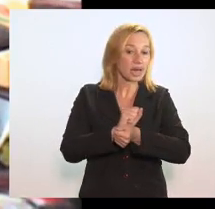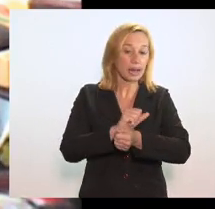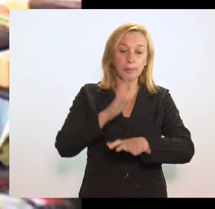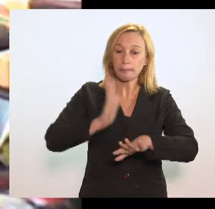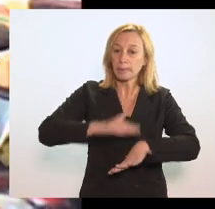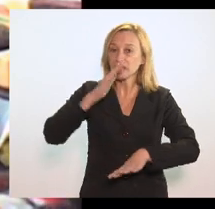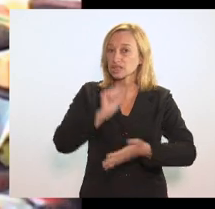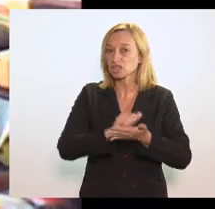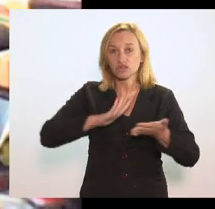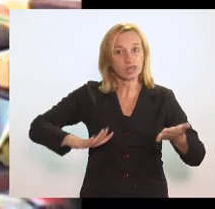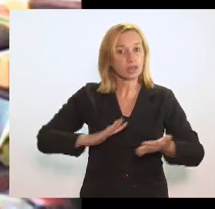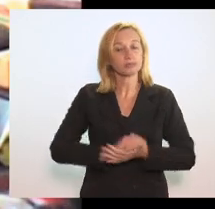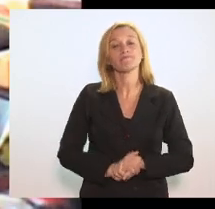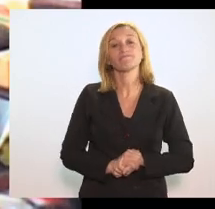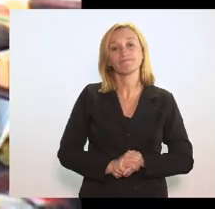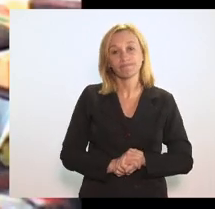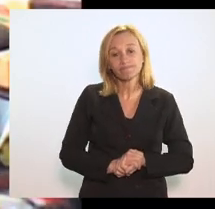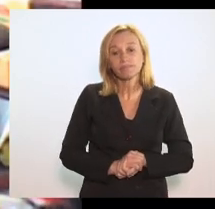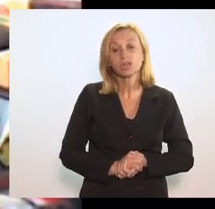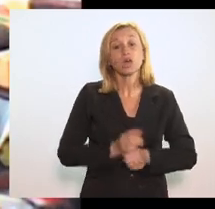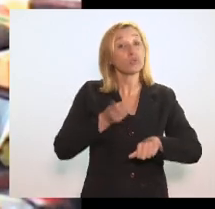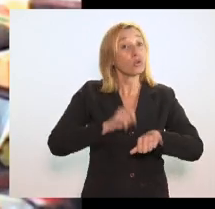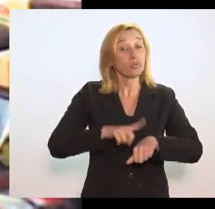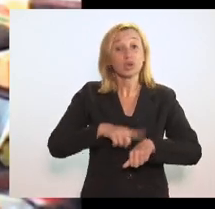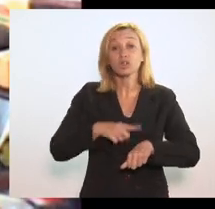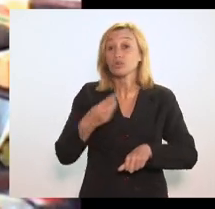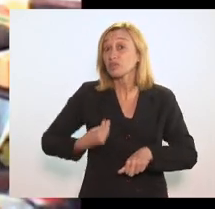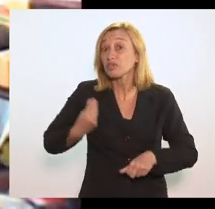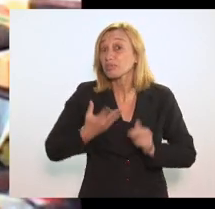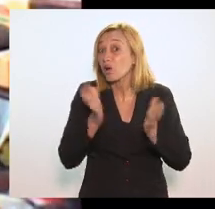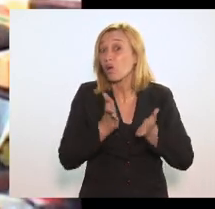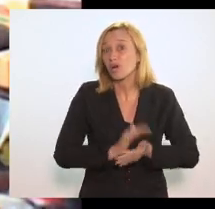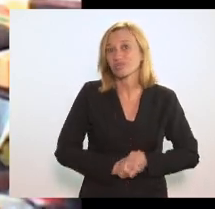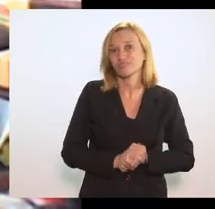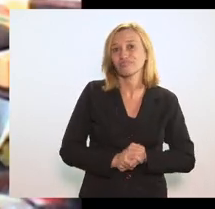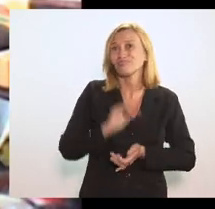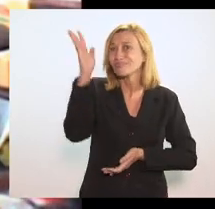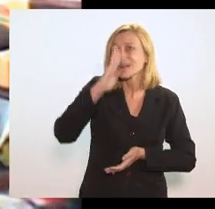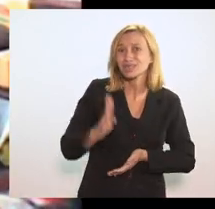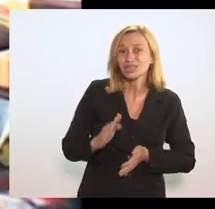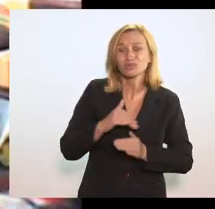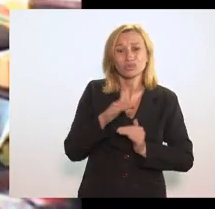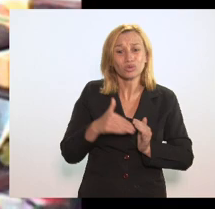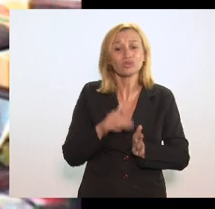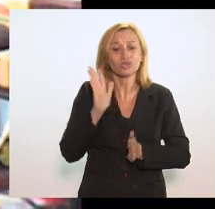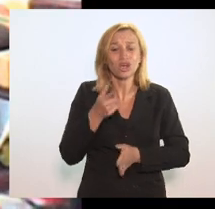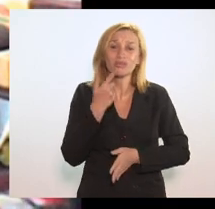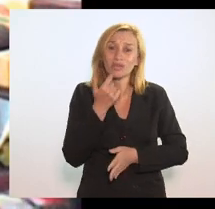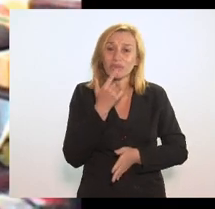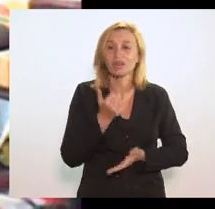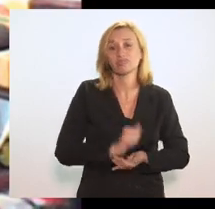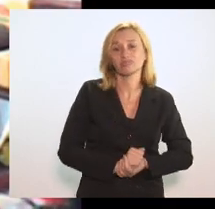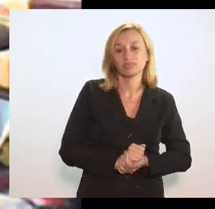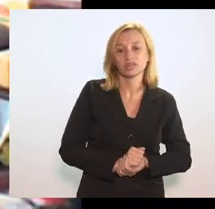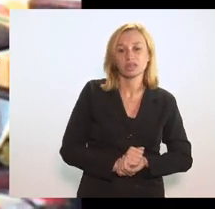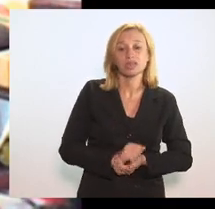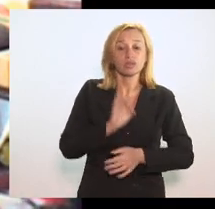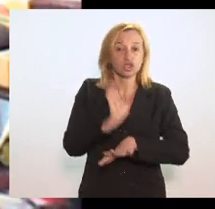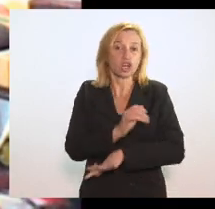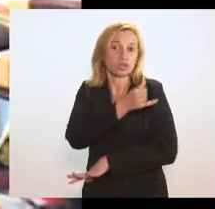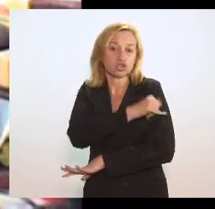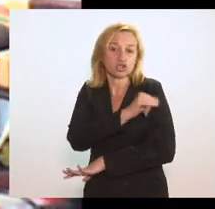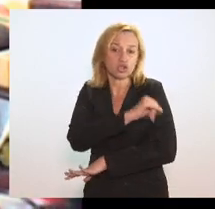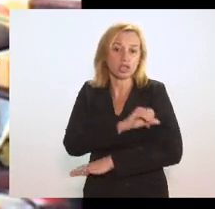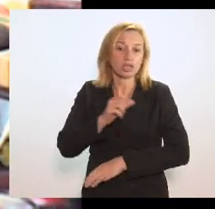atividades. É o momento que a gente vive agora. O Brasil inteiro já está no vermelho. No estado do Rio de Janeiro,